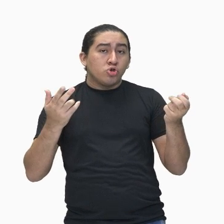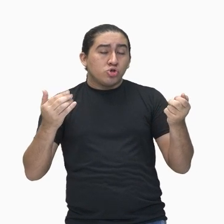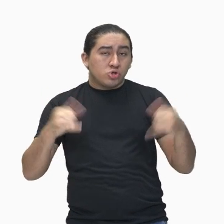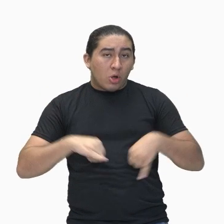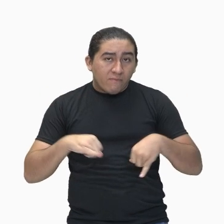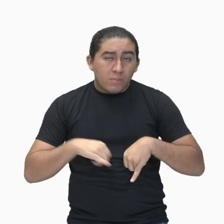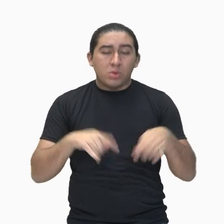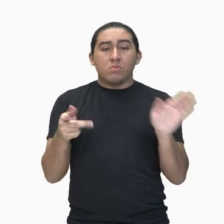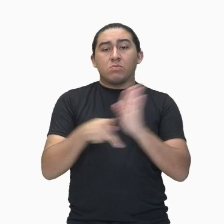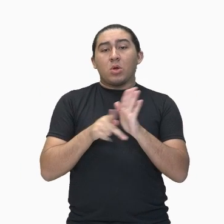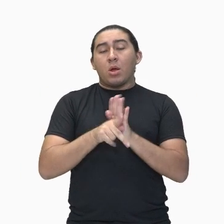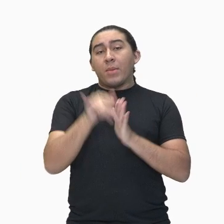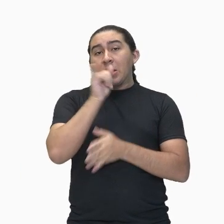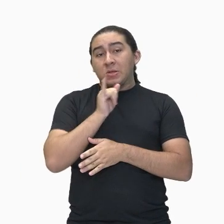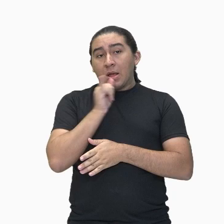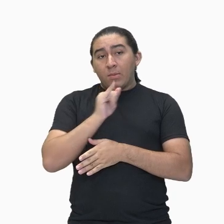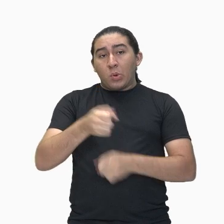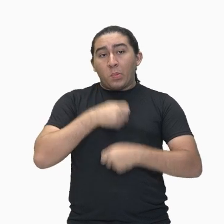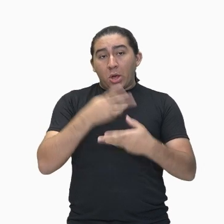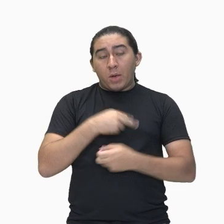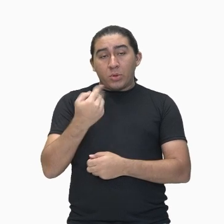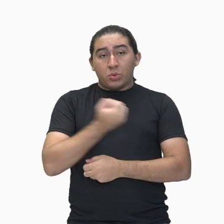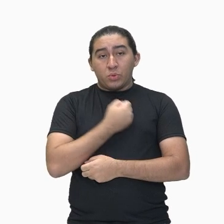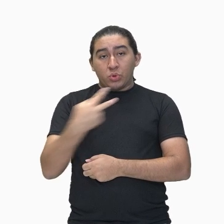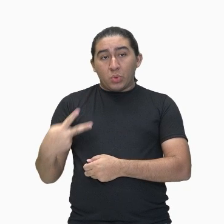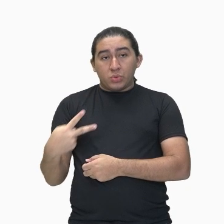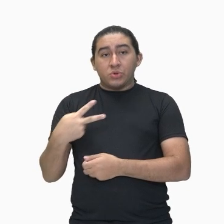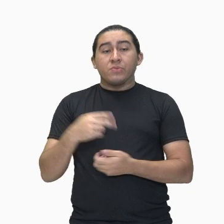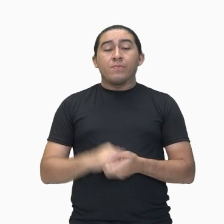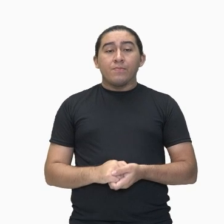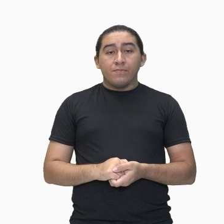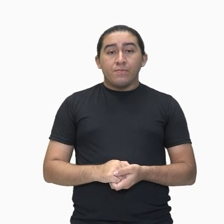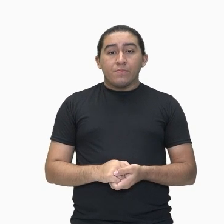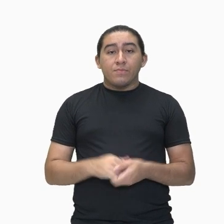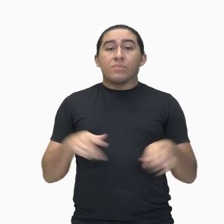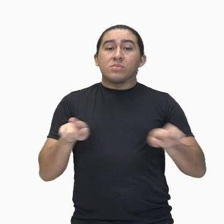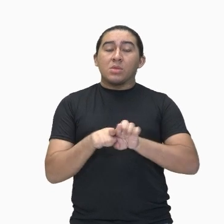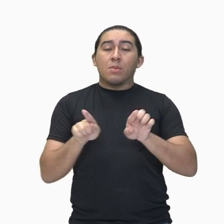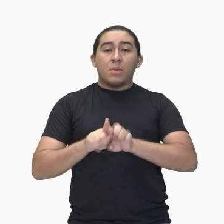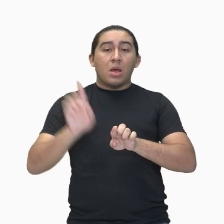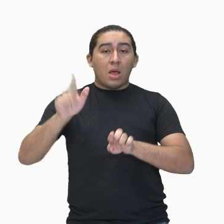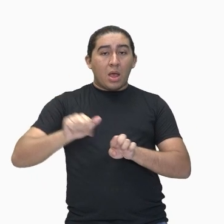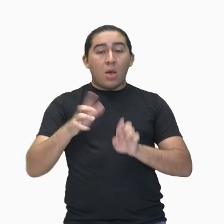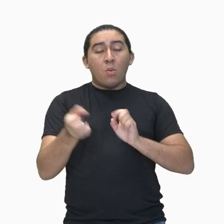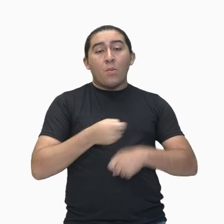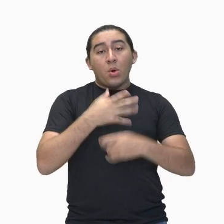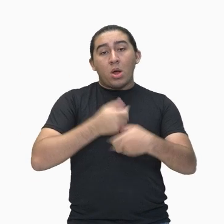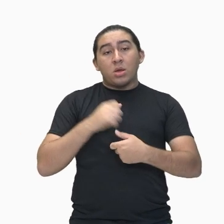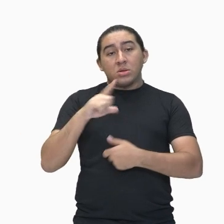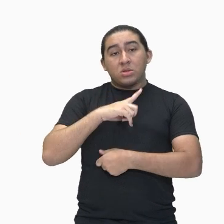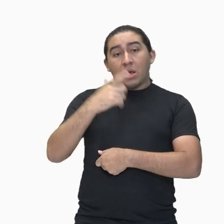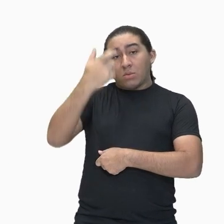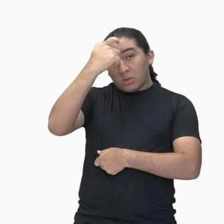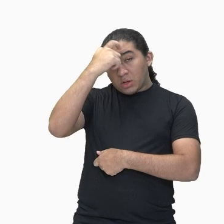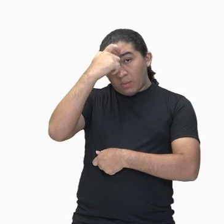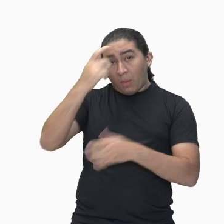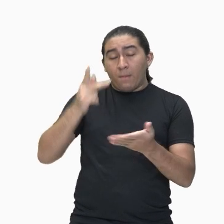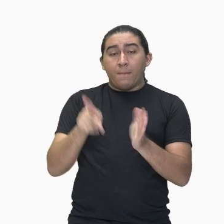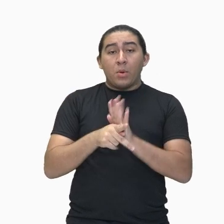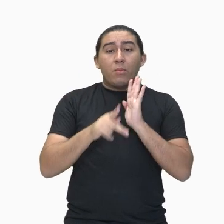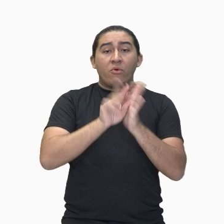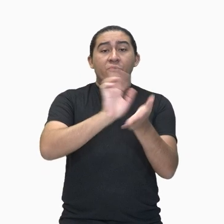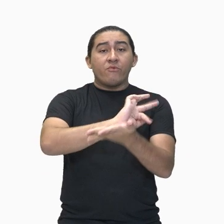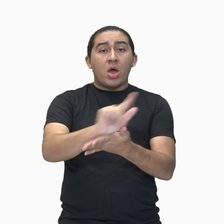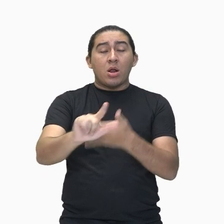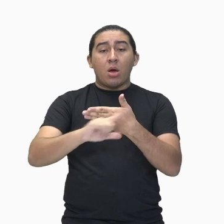poema 2. 2. Considerado tanto cultista quanto conceptista, o autor